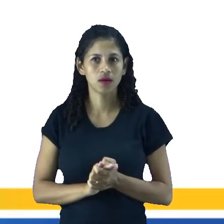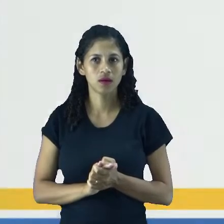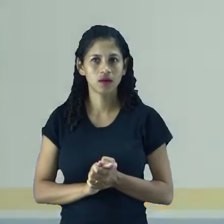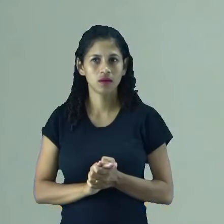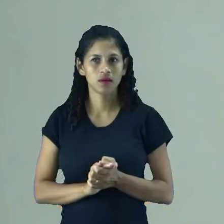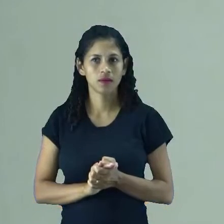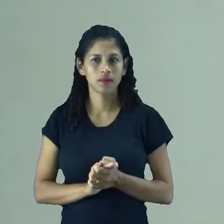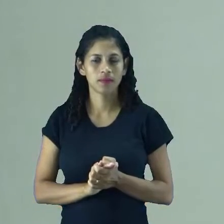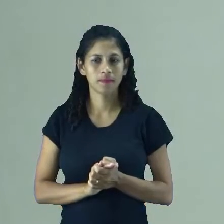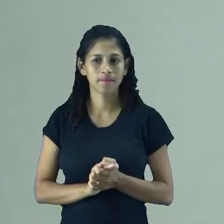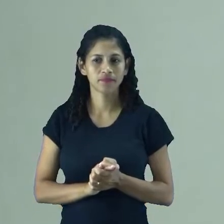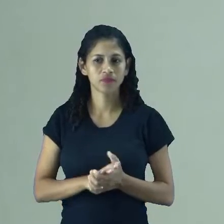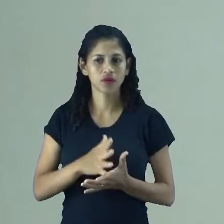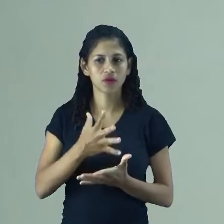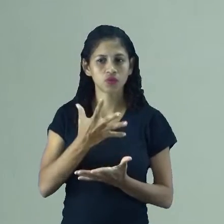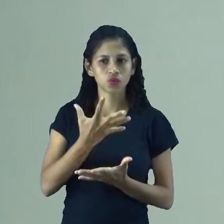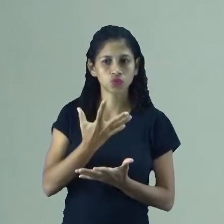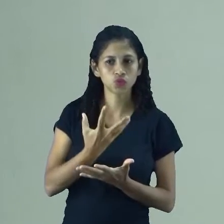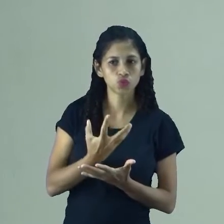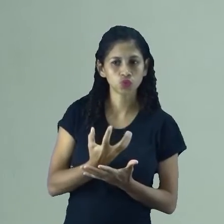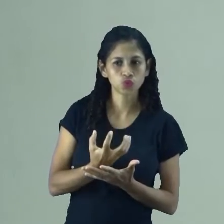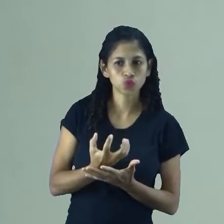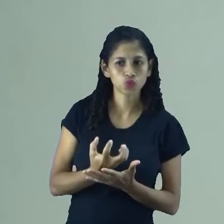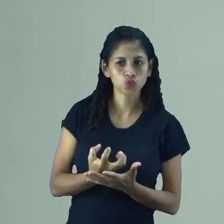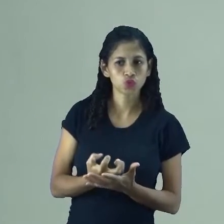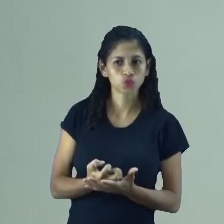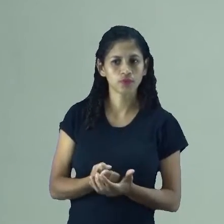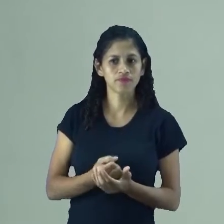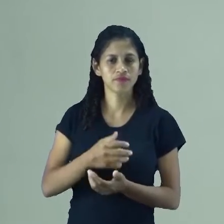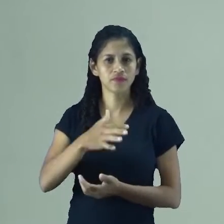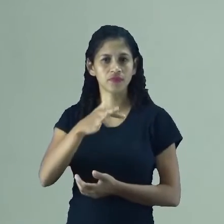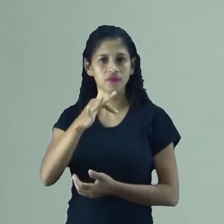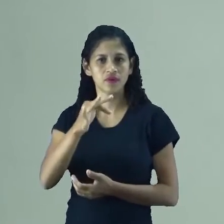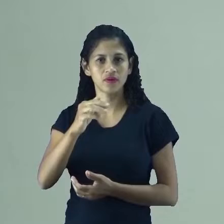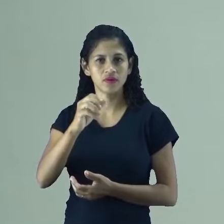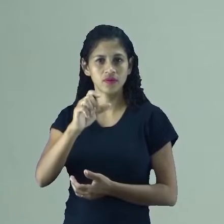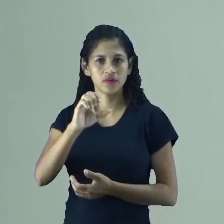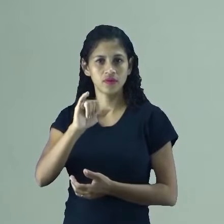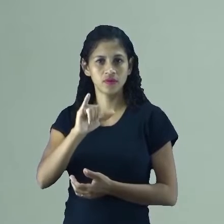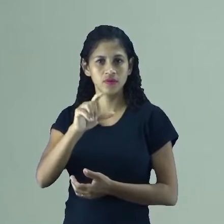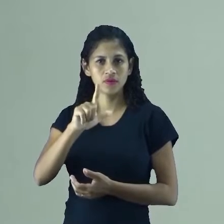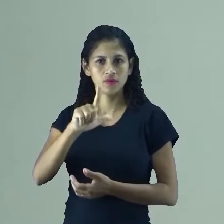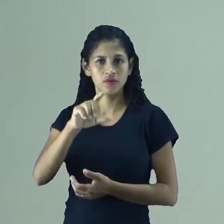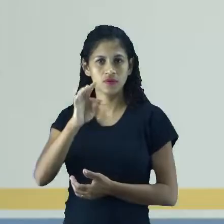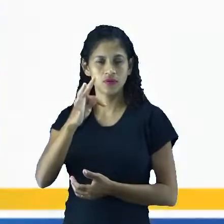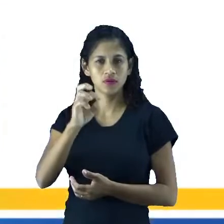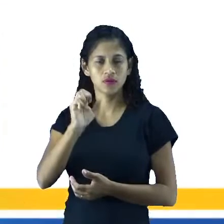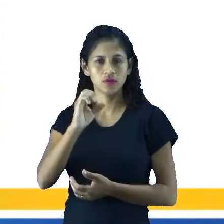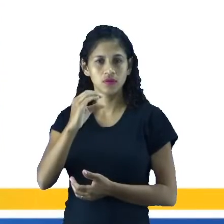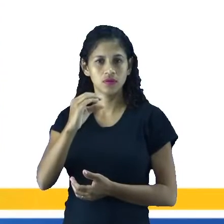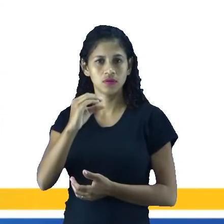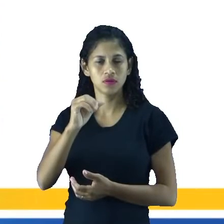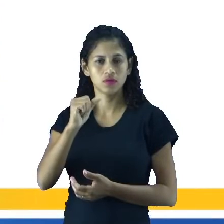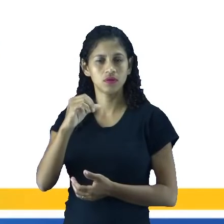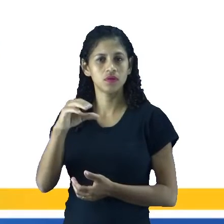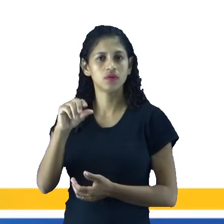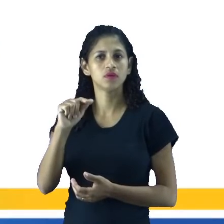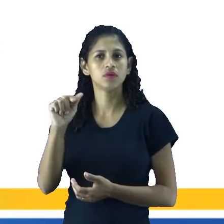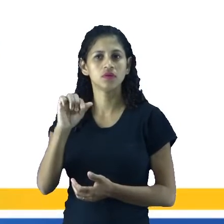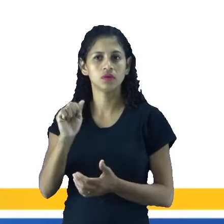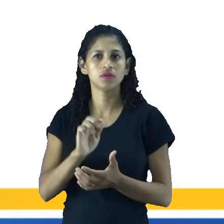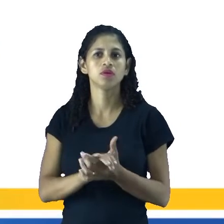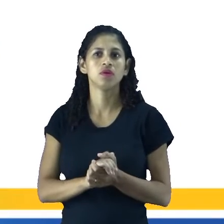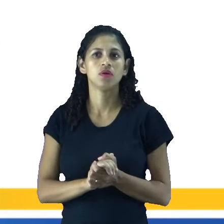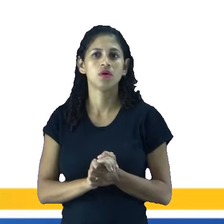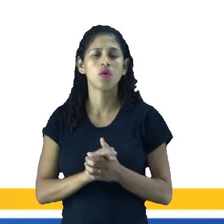seja, daqueles elementos que não são iguais, que apresentam diferenças, como, por exemplo, a densidade. No caso